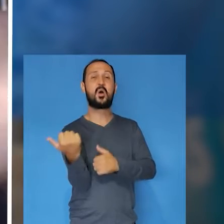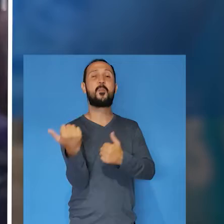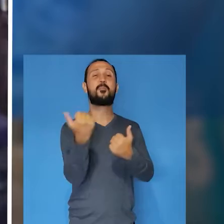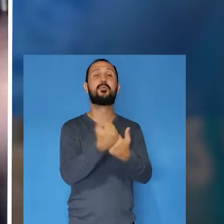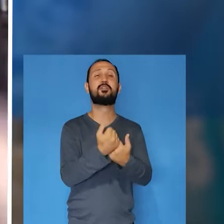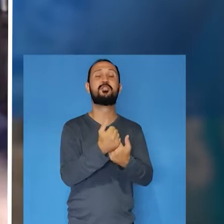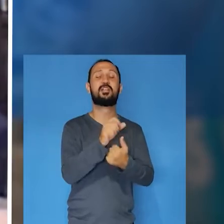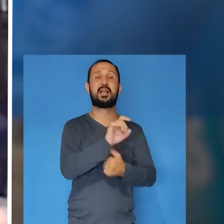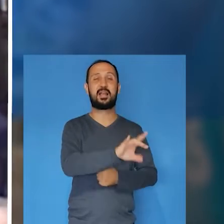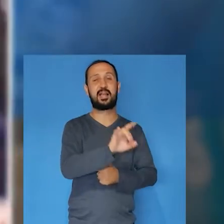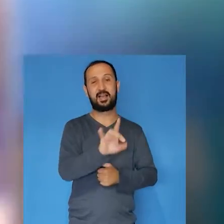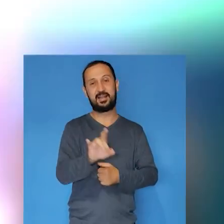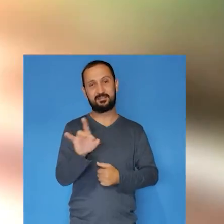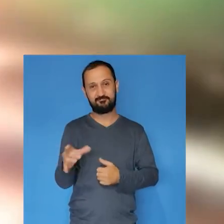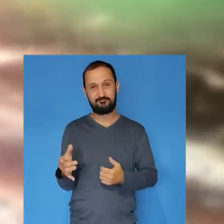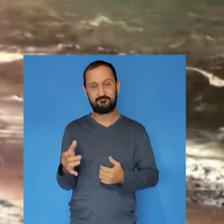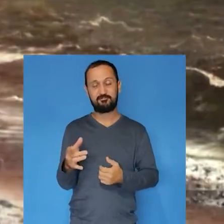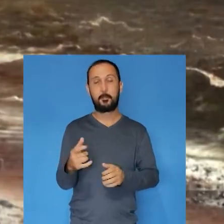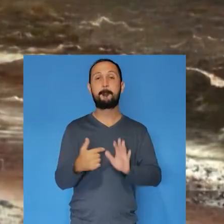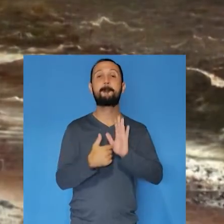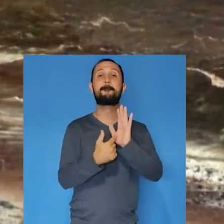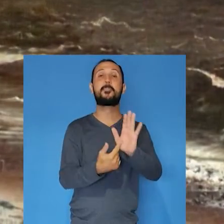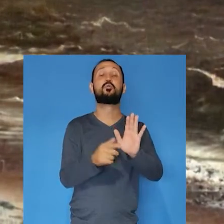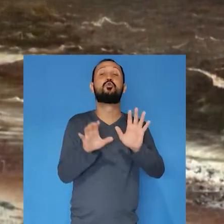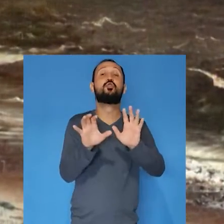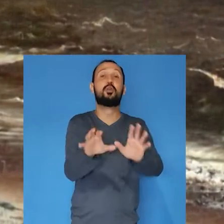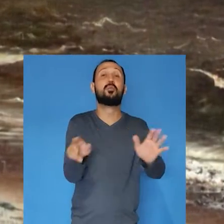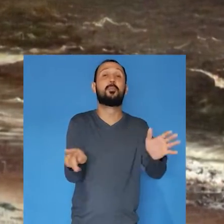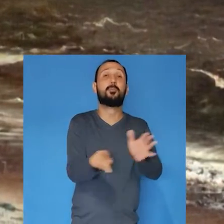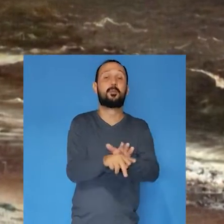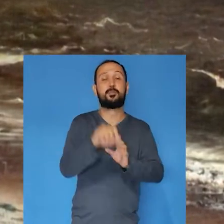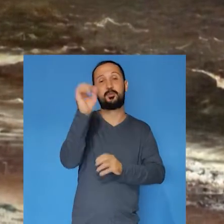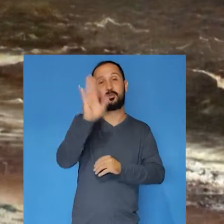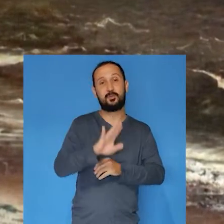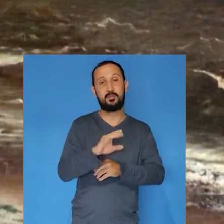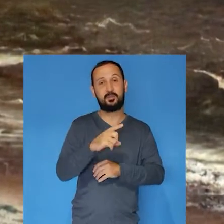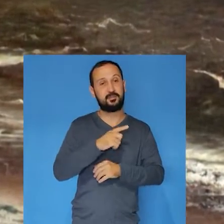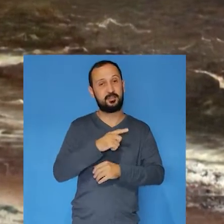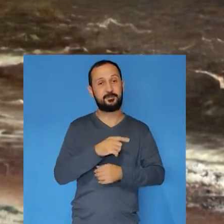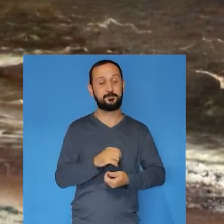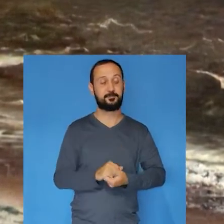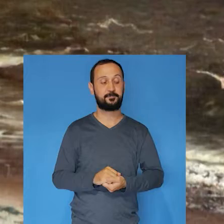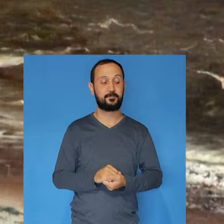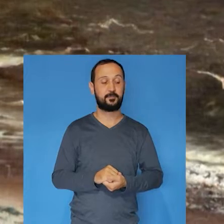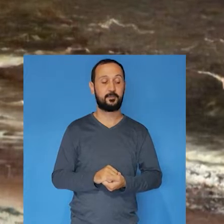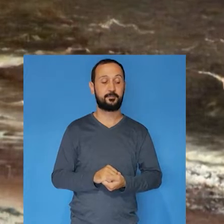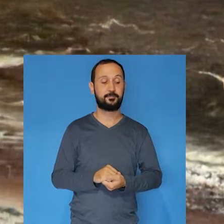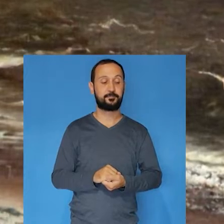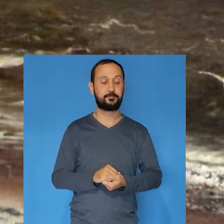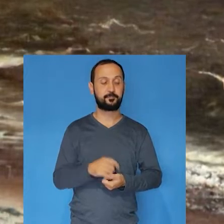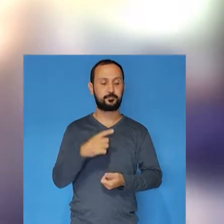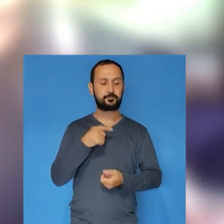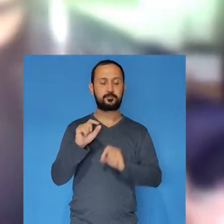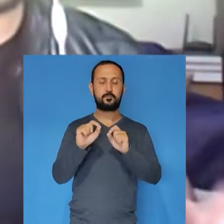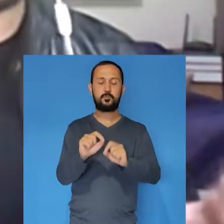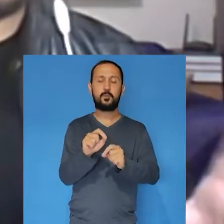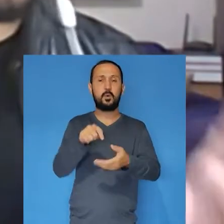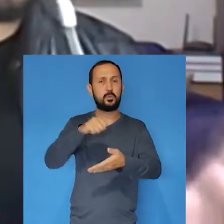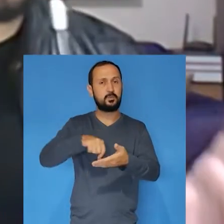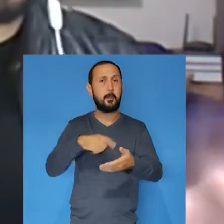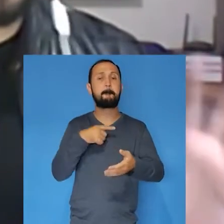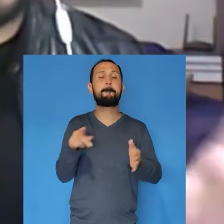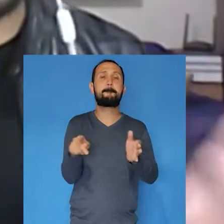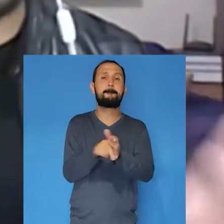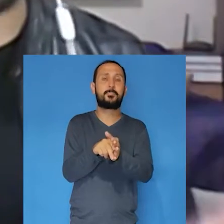estratos sociais dos seus personagens, tem muito a ver com a brasilidade que ele defendia. Além disso, se trata de